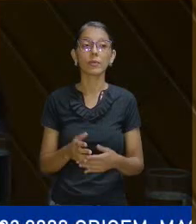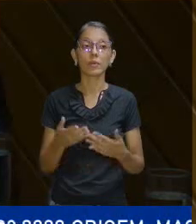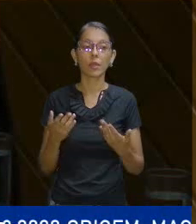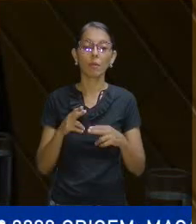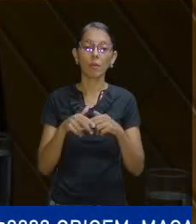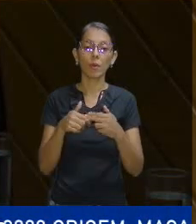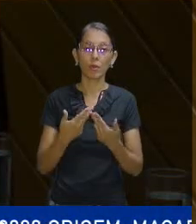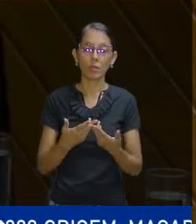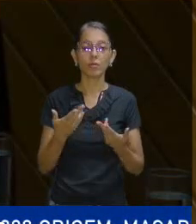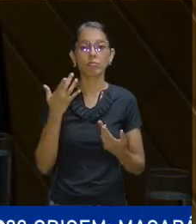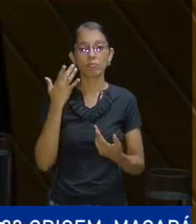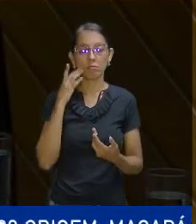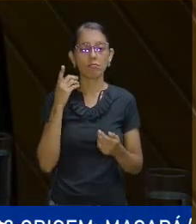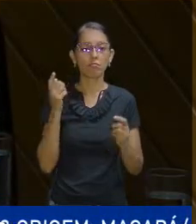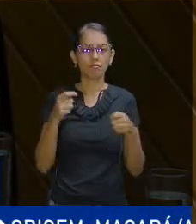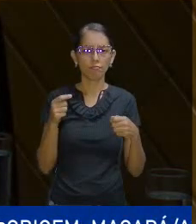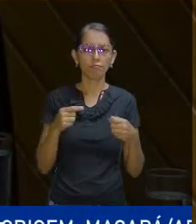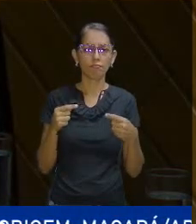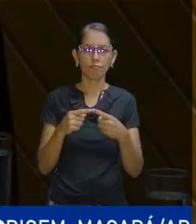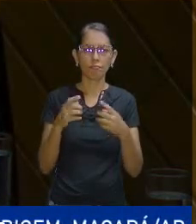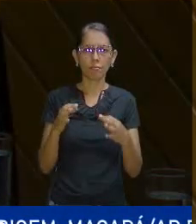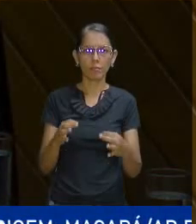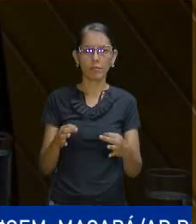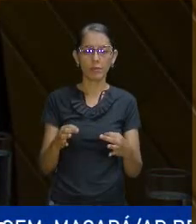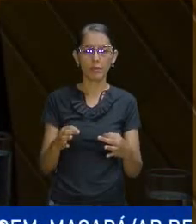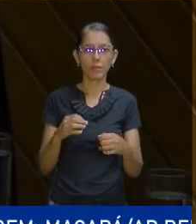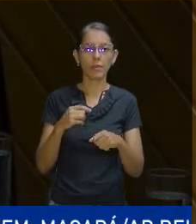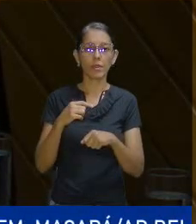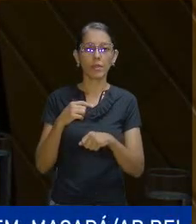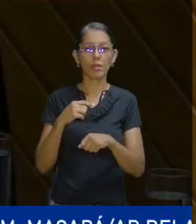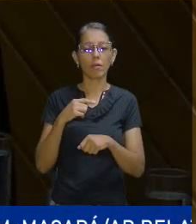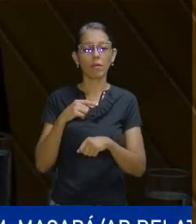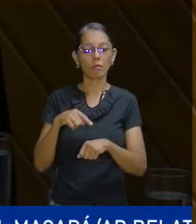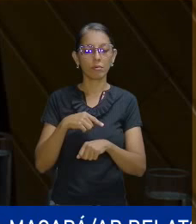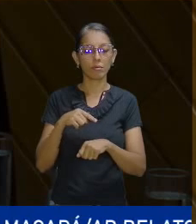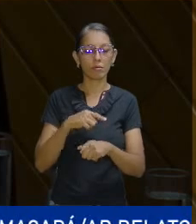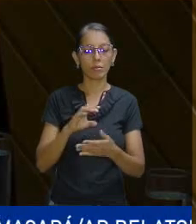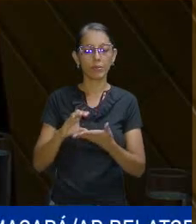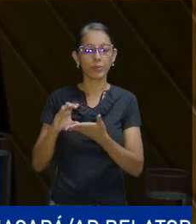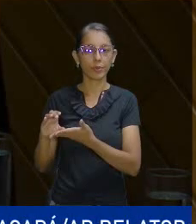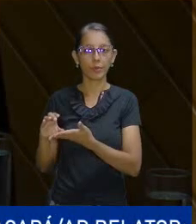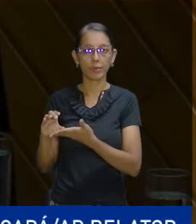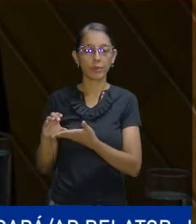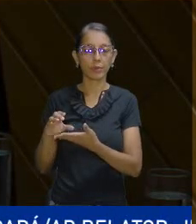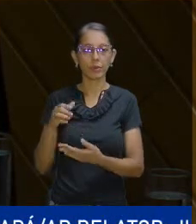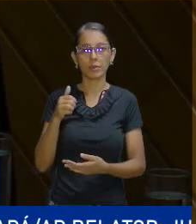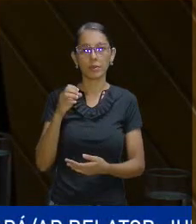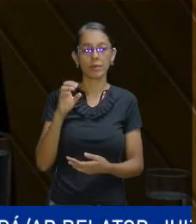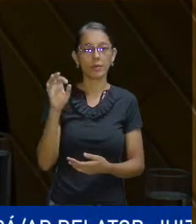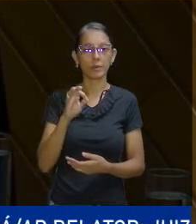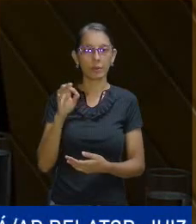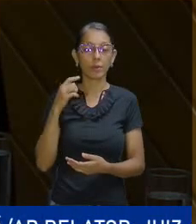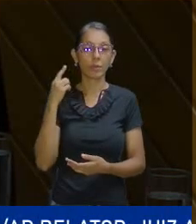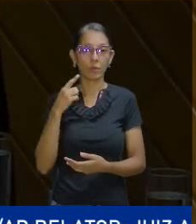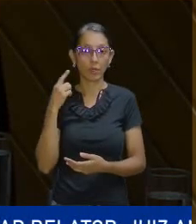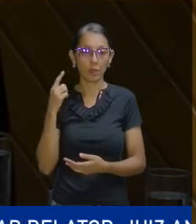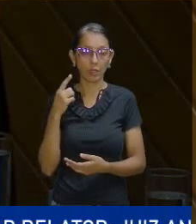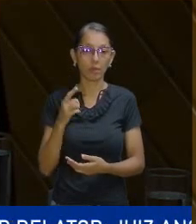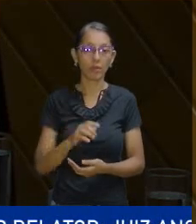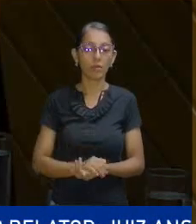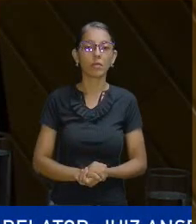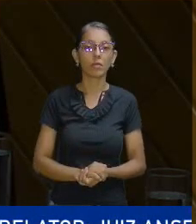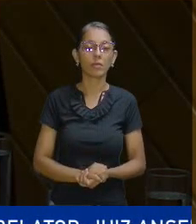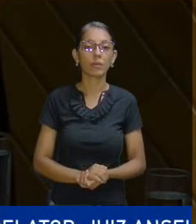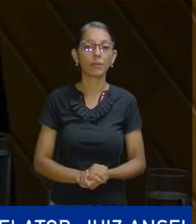eu considero razoável limitar os honorários advocatícios a 10% do valor recebido pelo partido a título de fundo partidário,